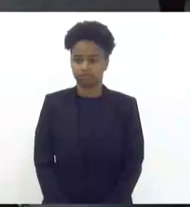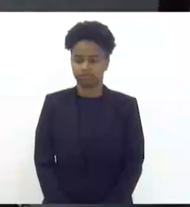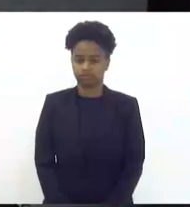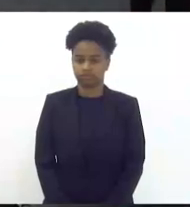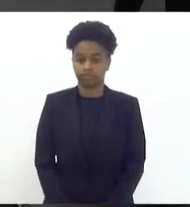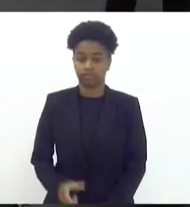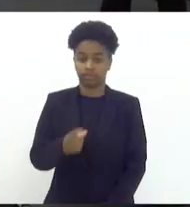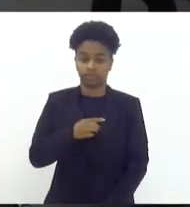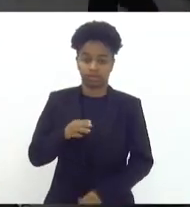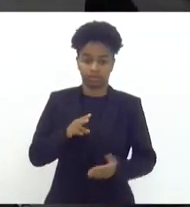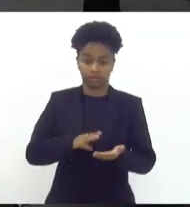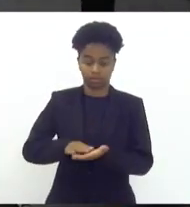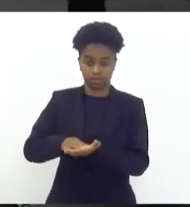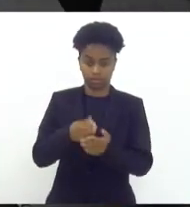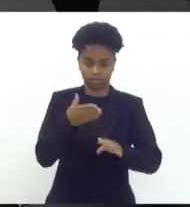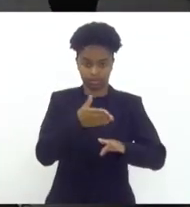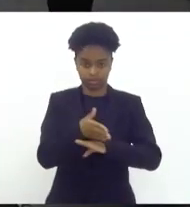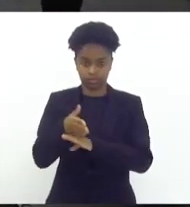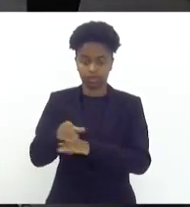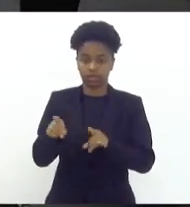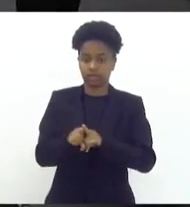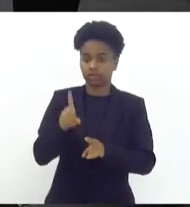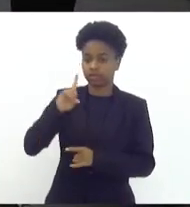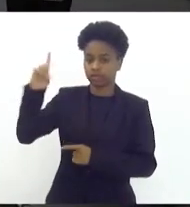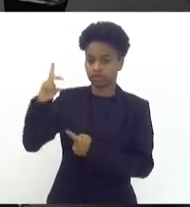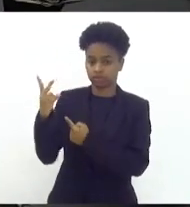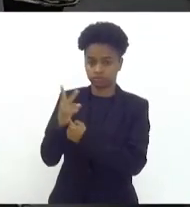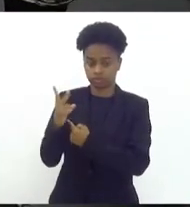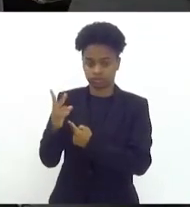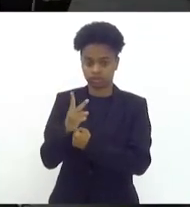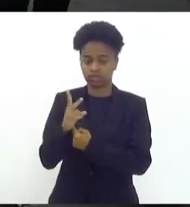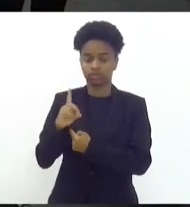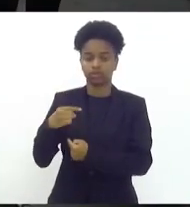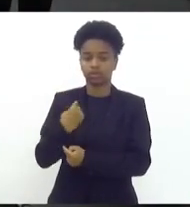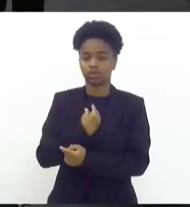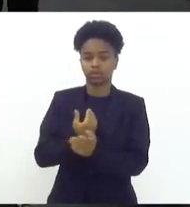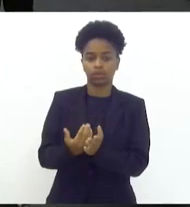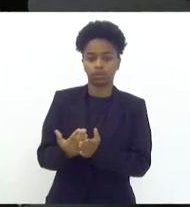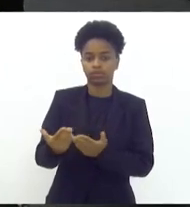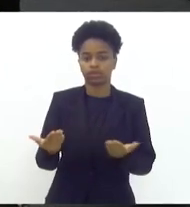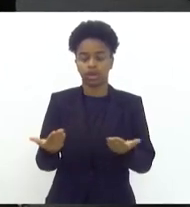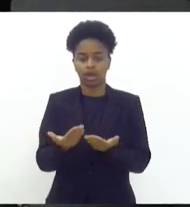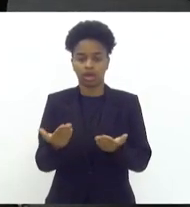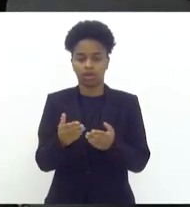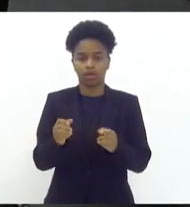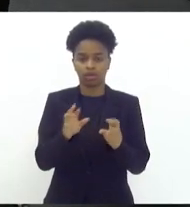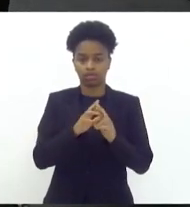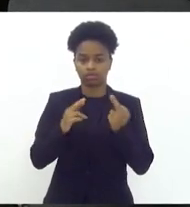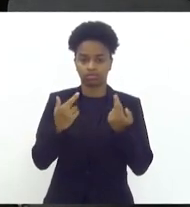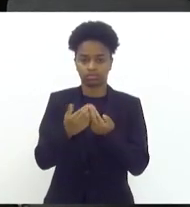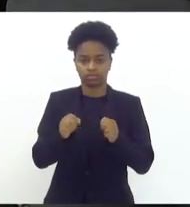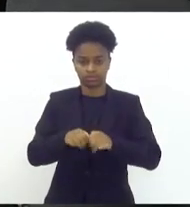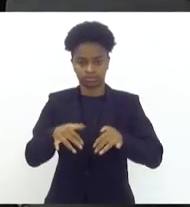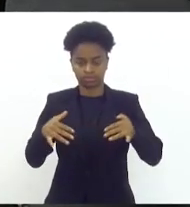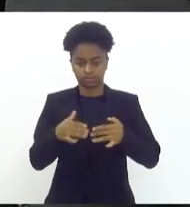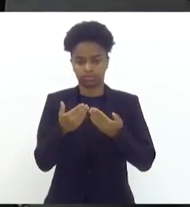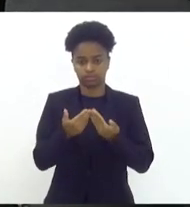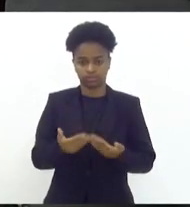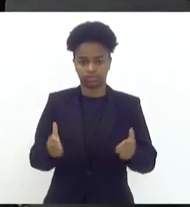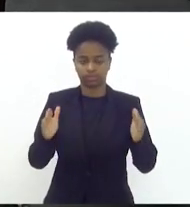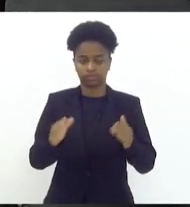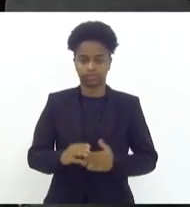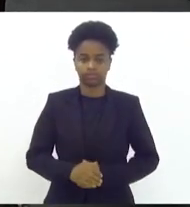havendo o número legal e sobre a proteção de Deus iniciamos no nosso trabalho está aberta